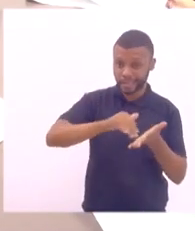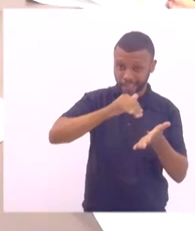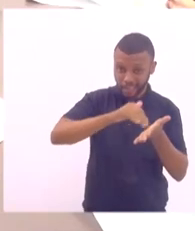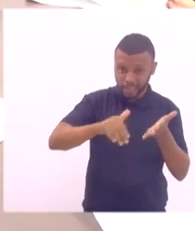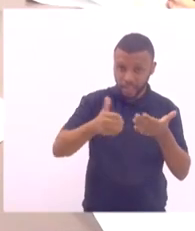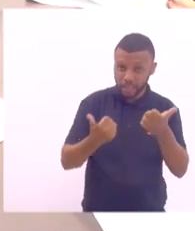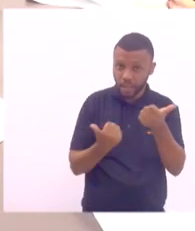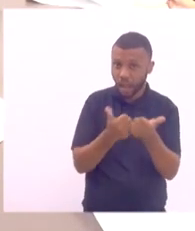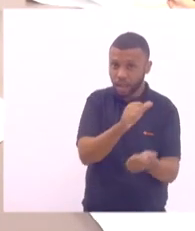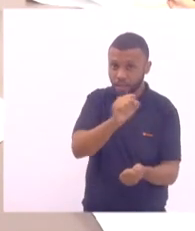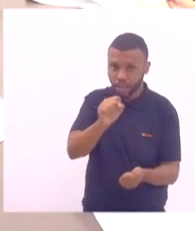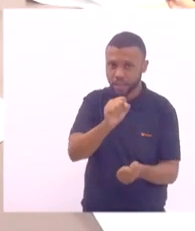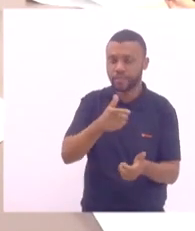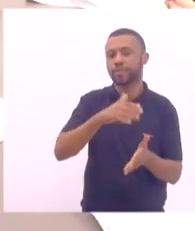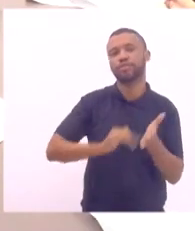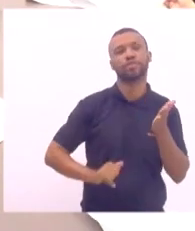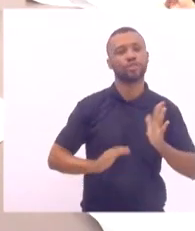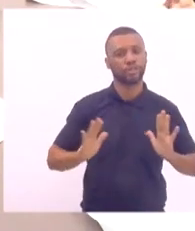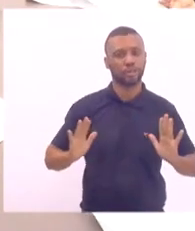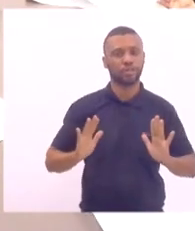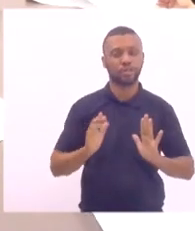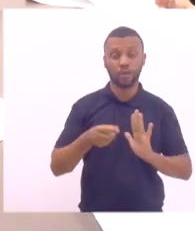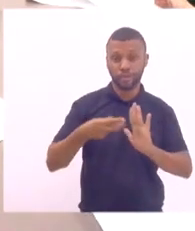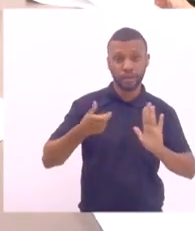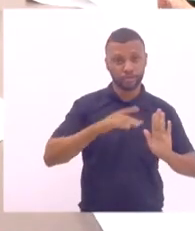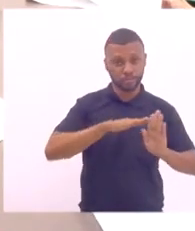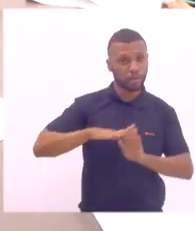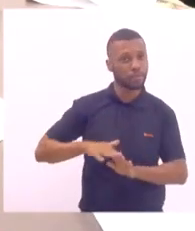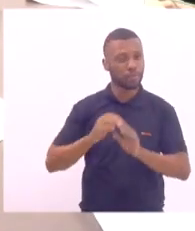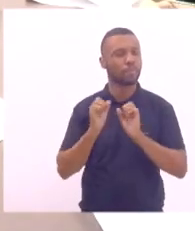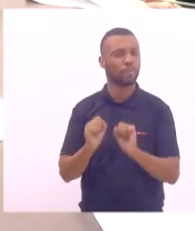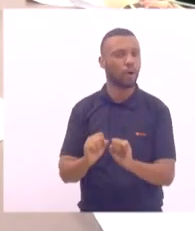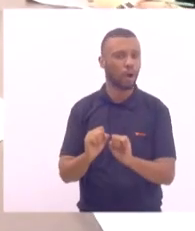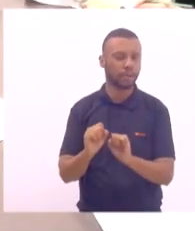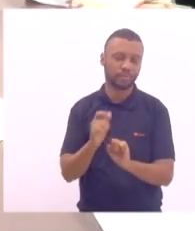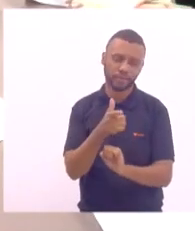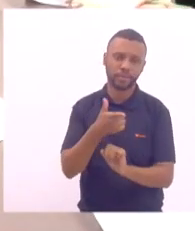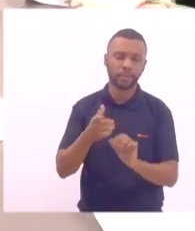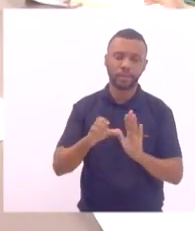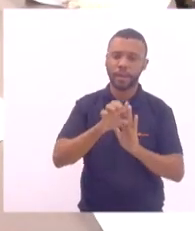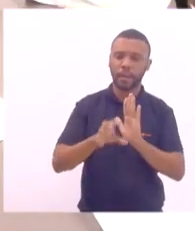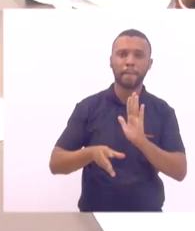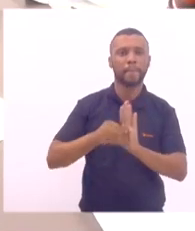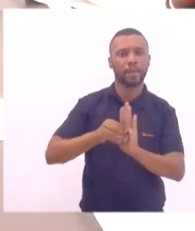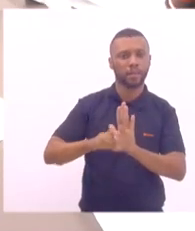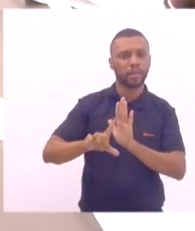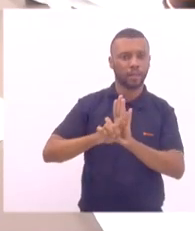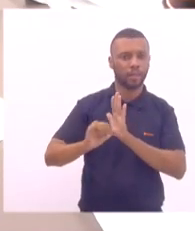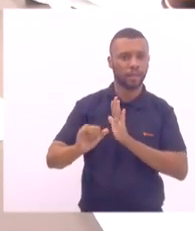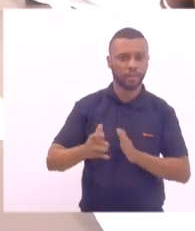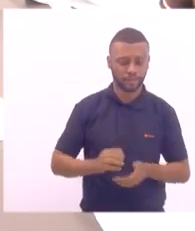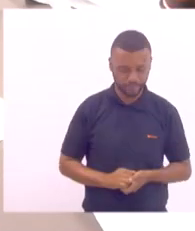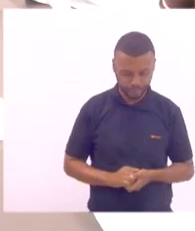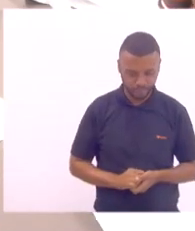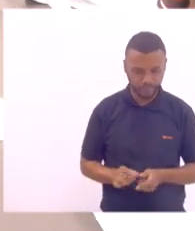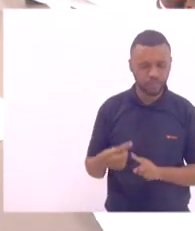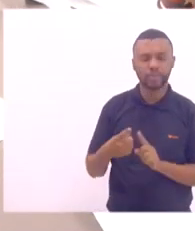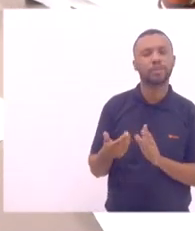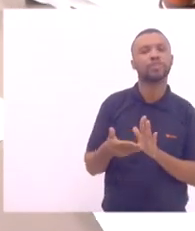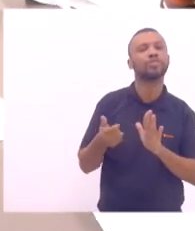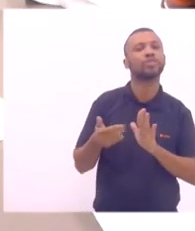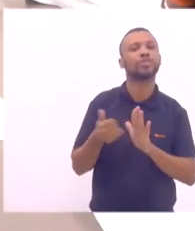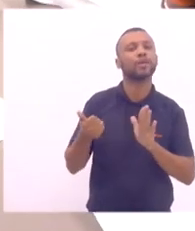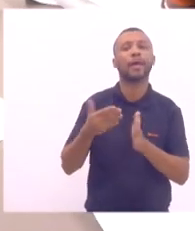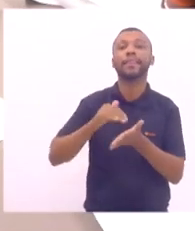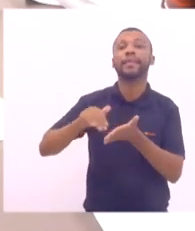Pode fazer, derrubar o veto e Vossa Excelência já faz uma emenda na lei. Porque você tira a